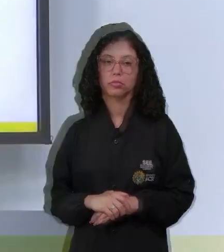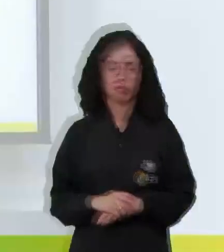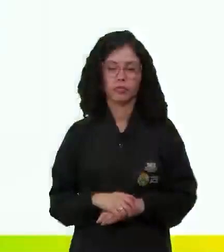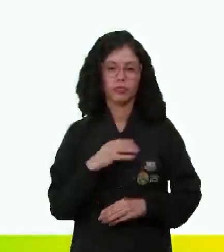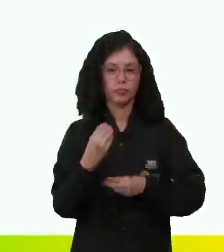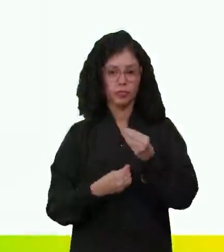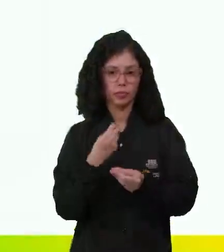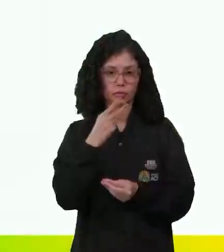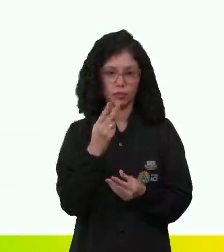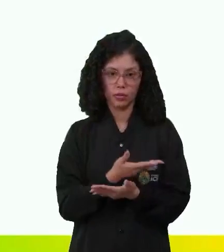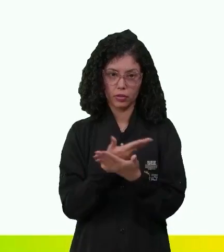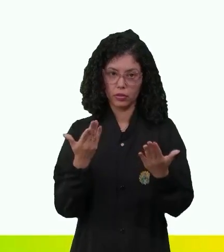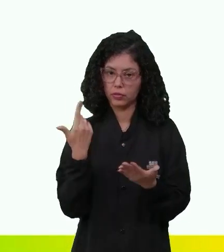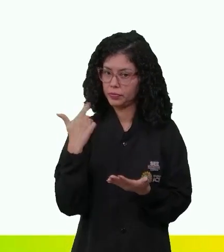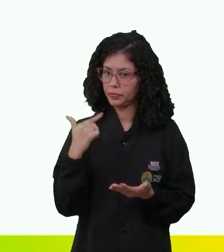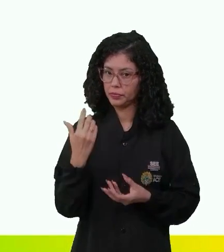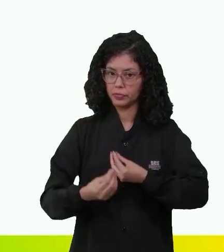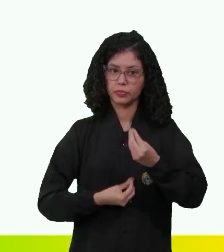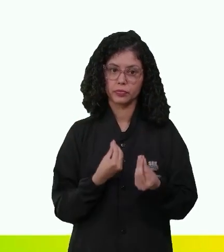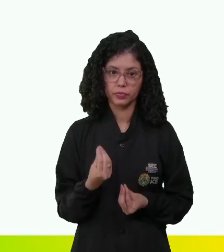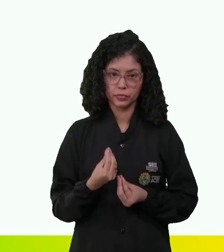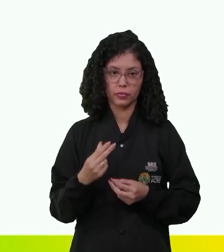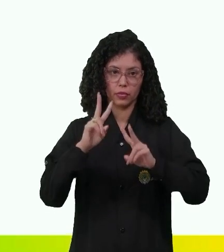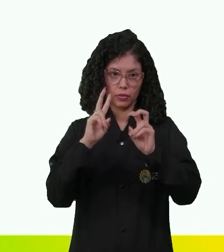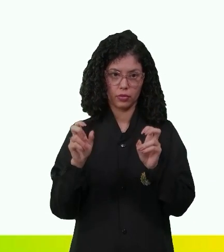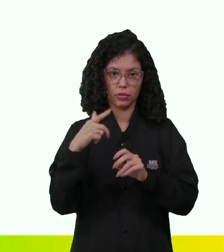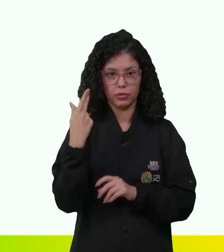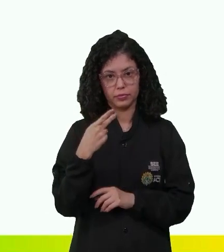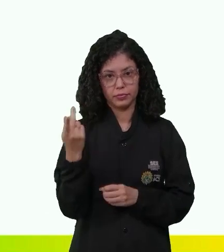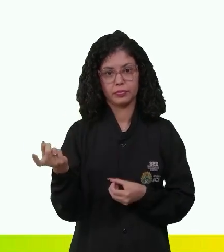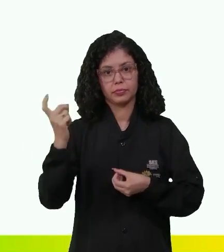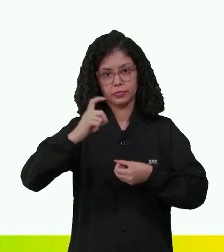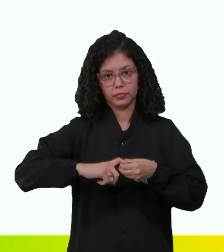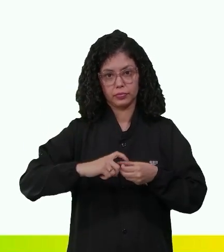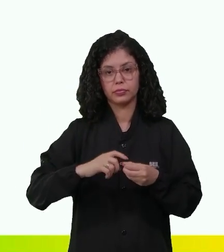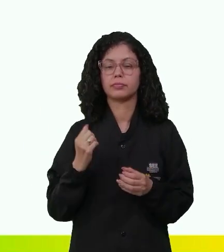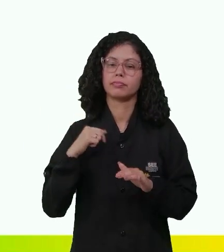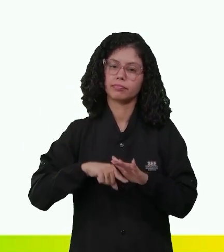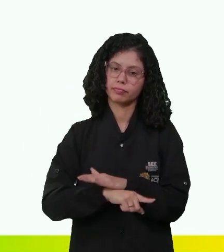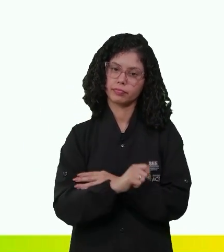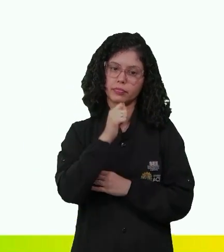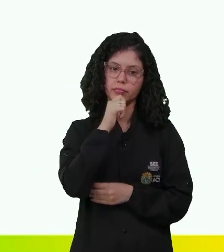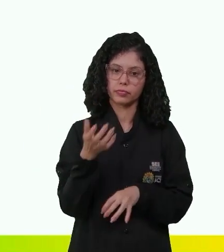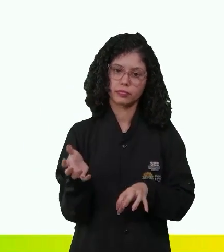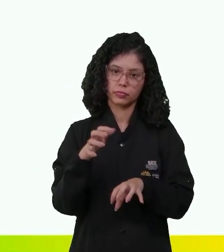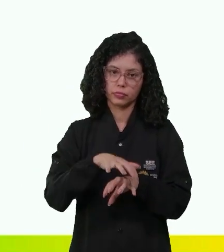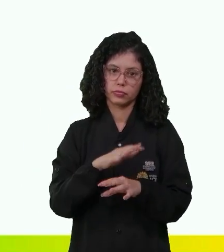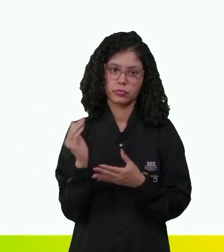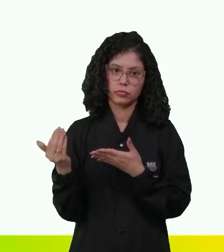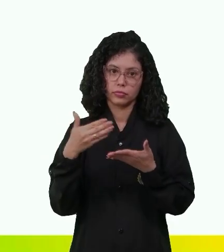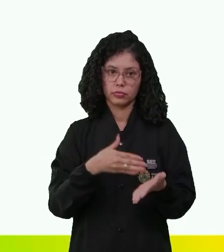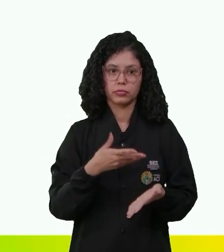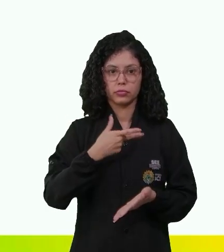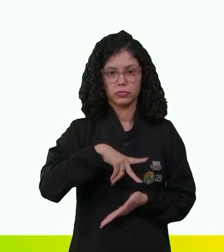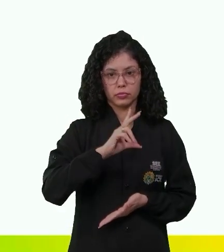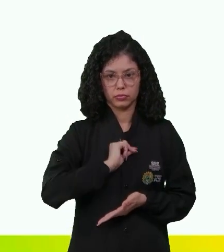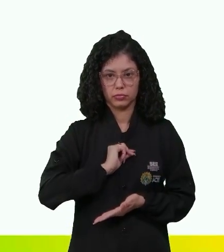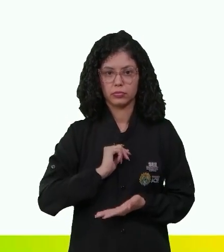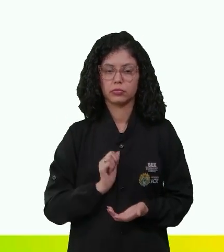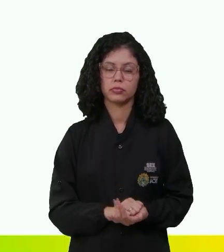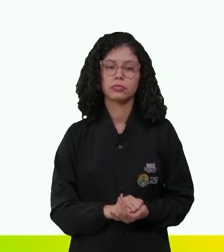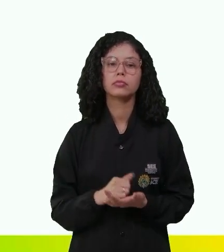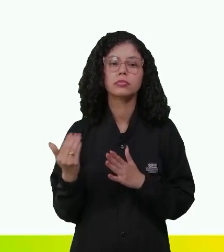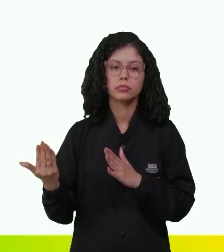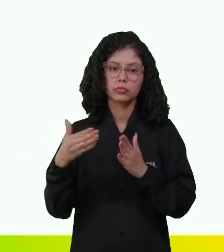como eu falei para vocês, não tem como a gente falar sobre esse assunto sem a gente voltar lá nas raízes coloniais. A chegada dos portugueses.